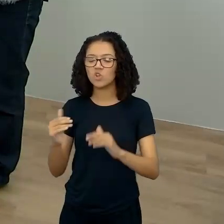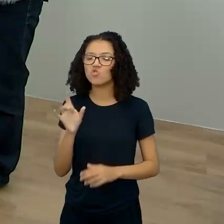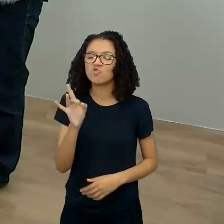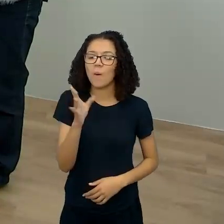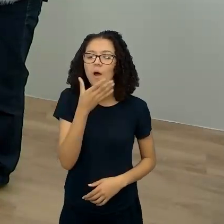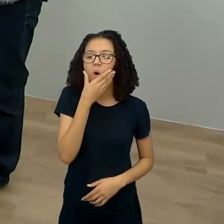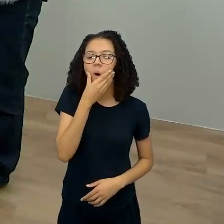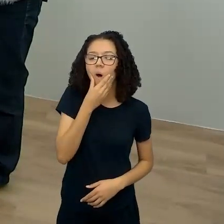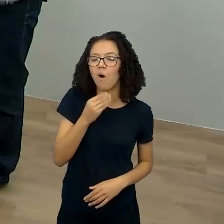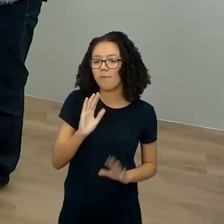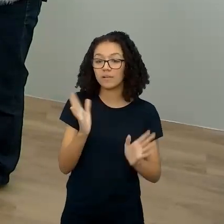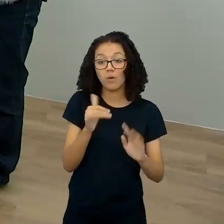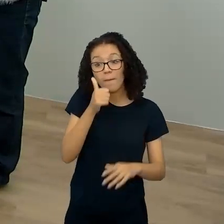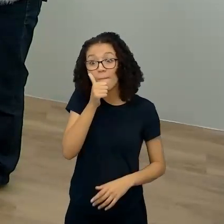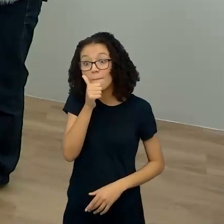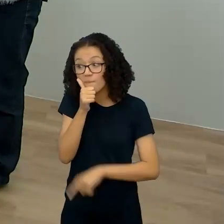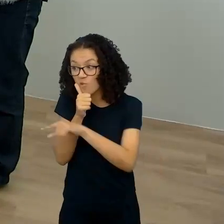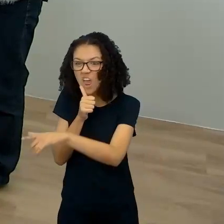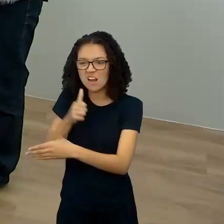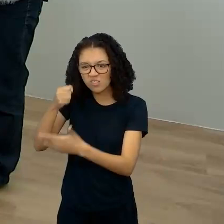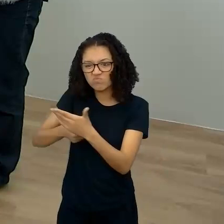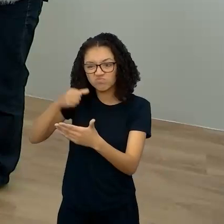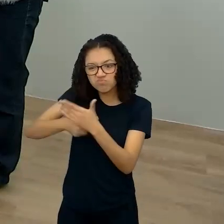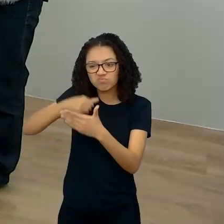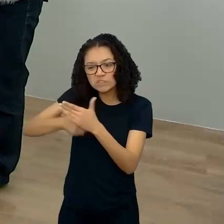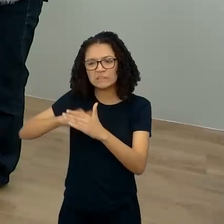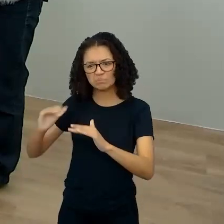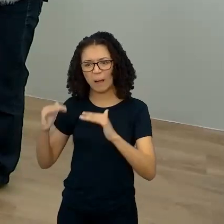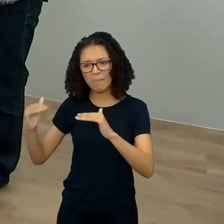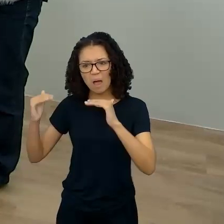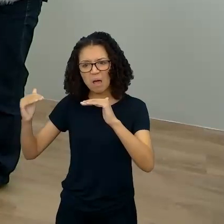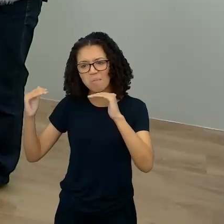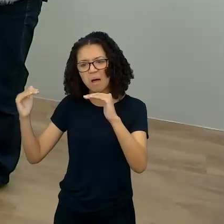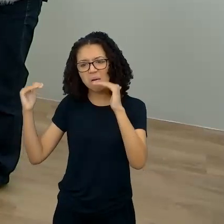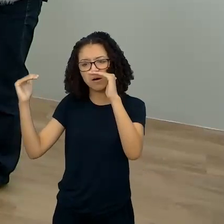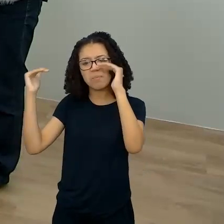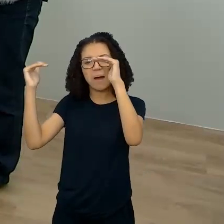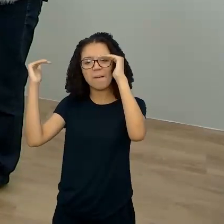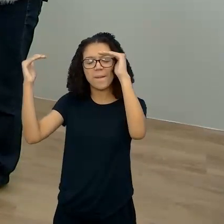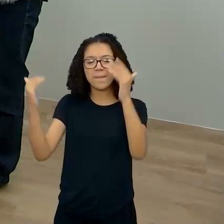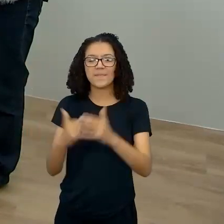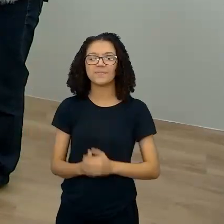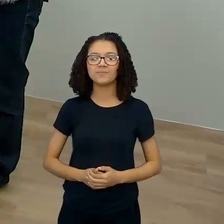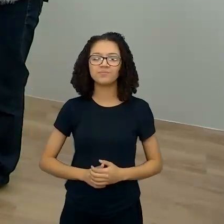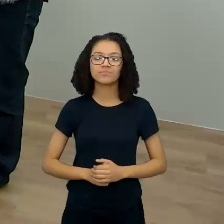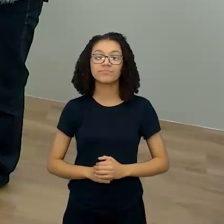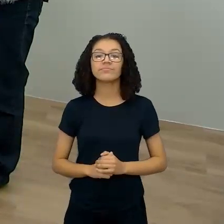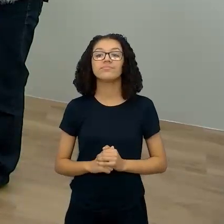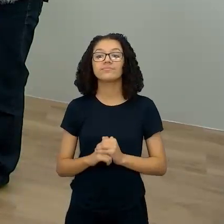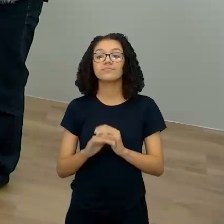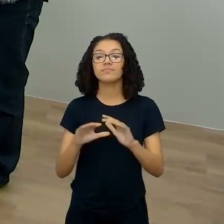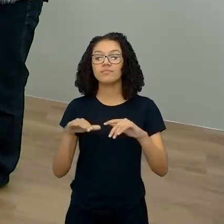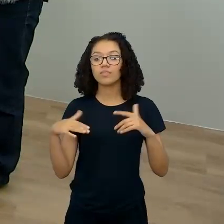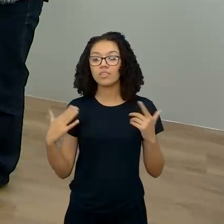essas descobertas, ela pagou com a vida também, né? É bom colocar que o material que ela utilizava é